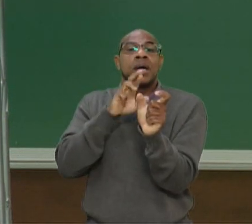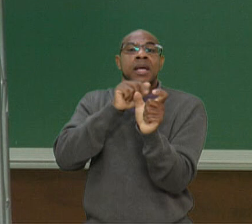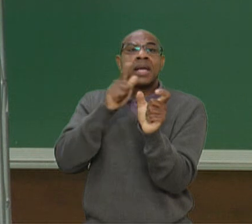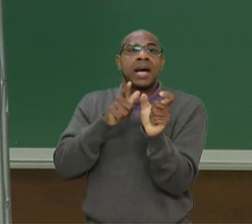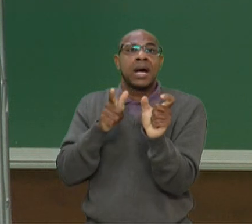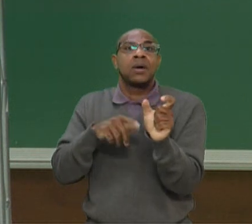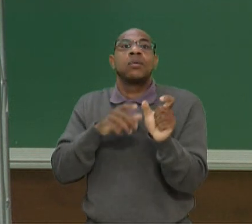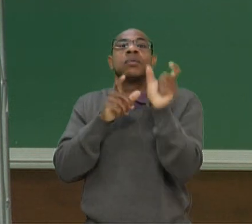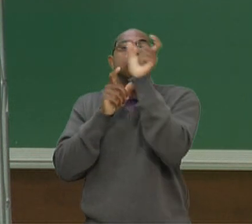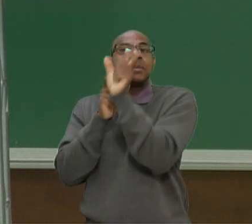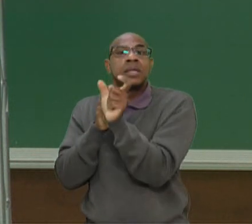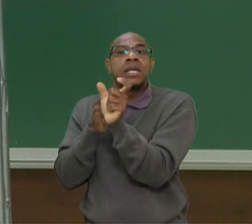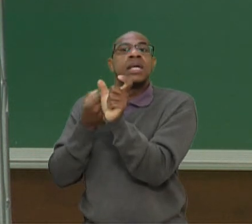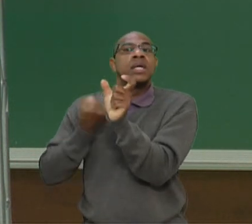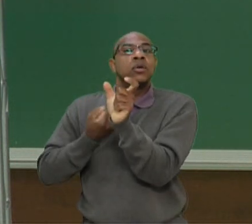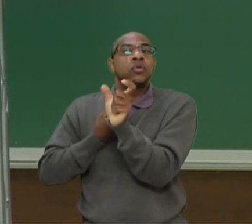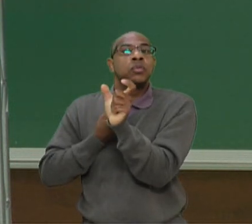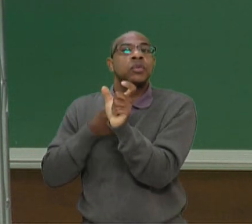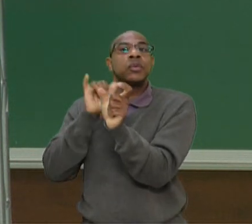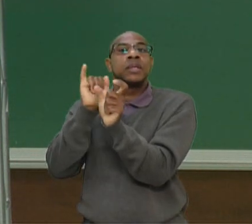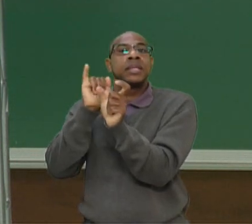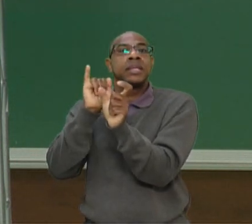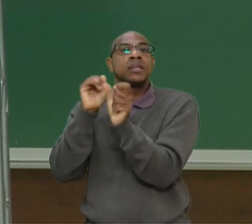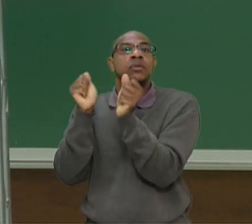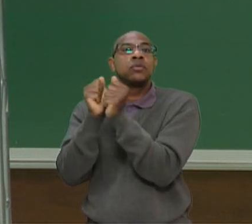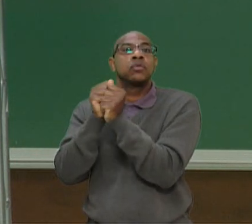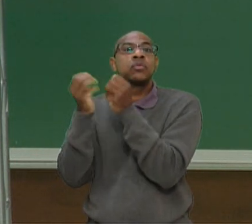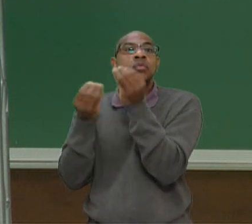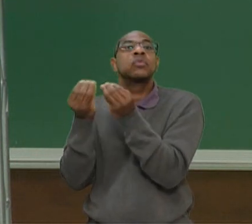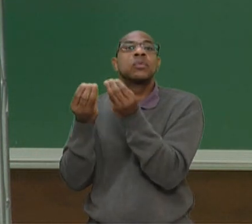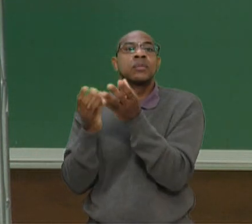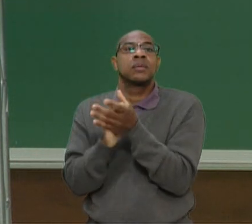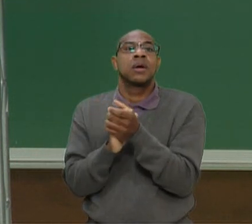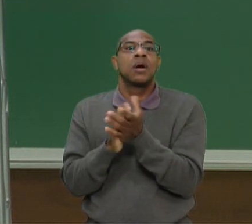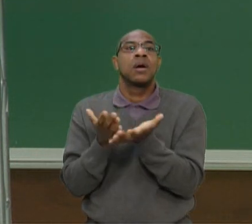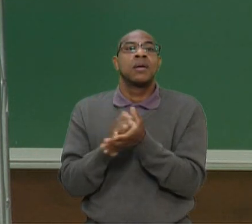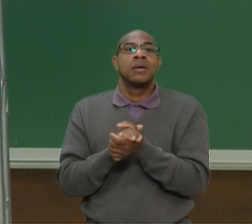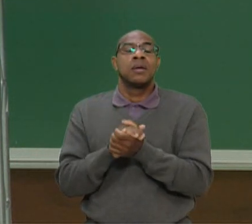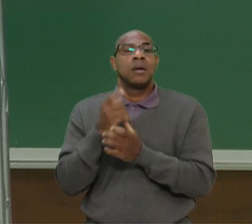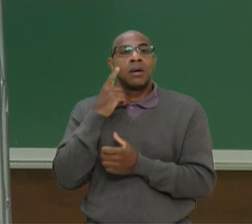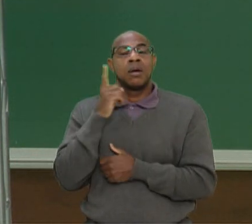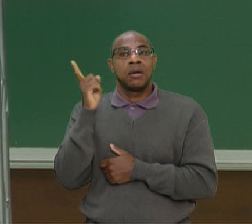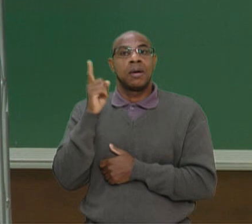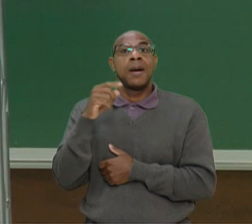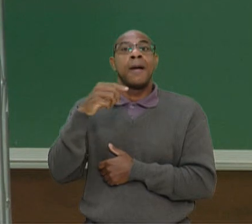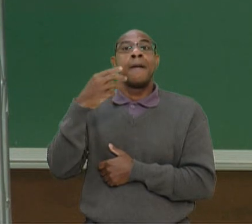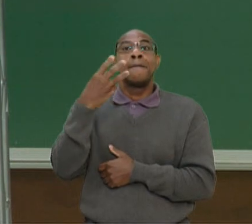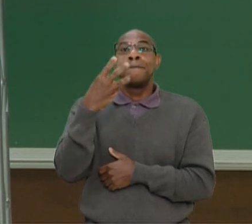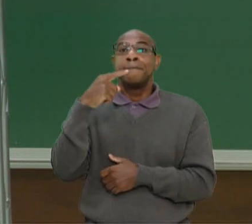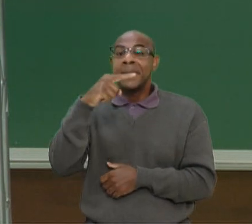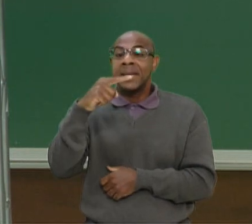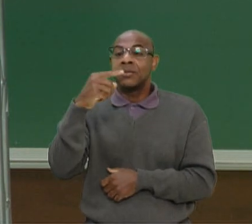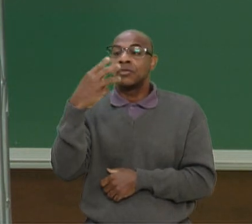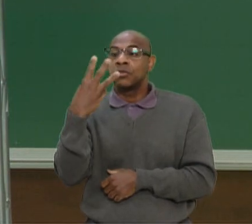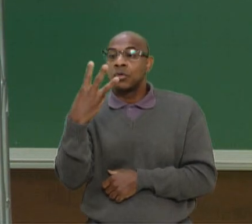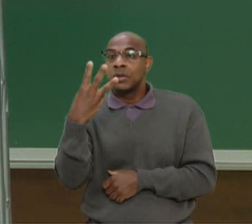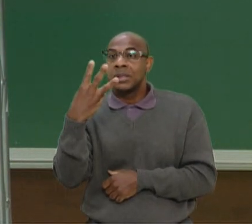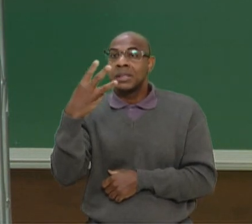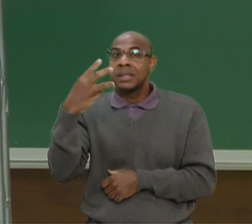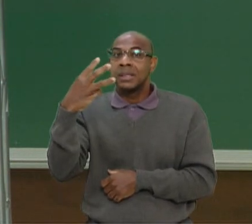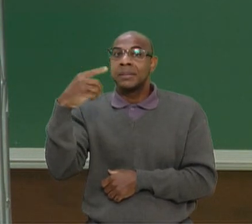com a parte imaginária. Ficamos, ó, menos 2, menos 3, o 1 na frente do